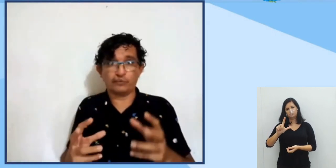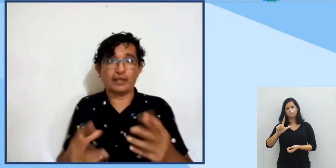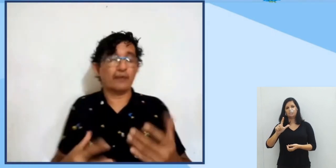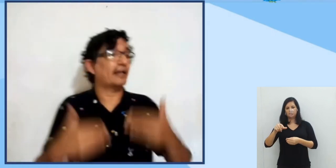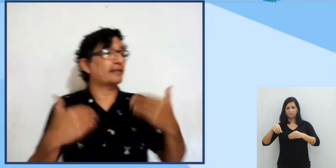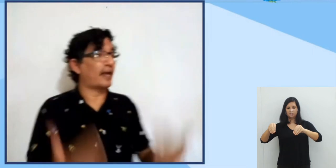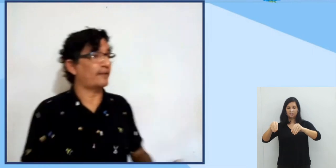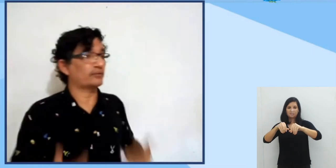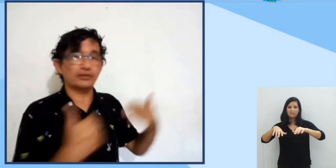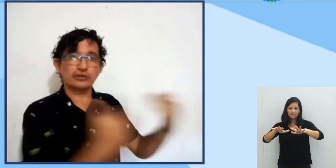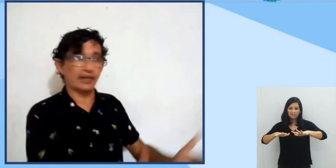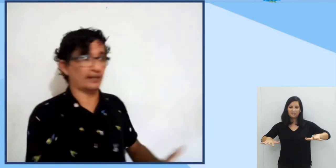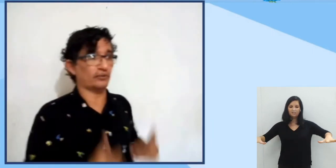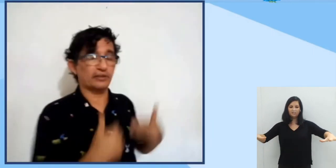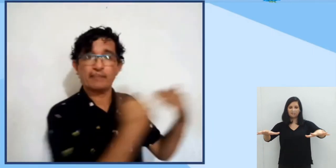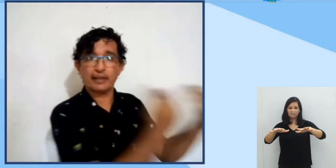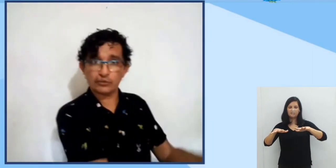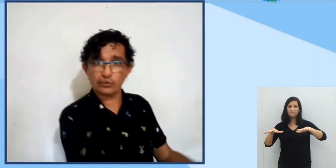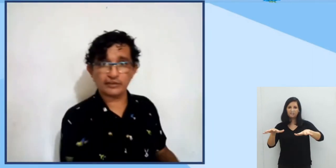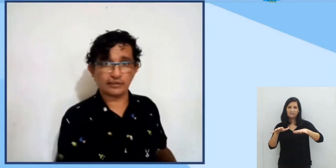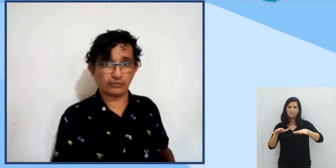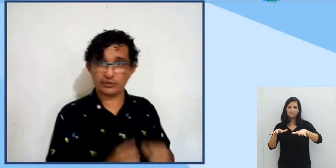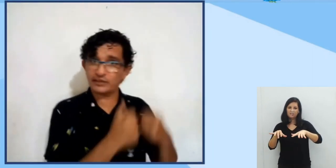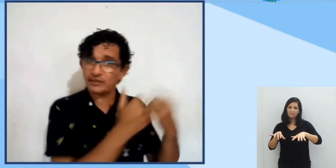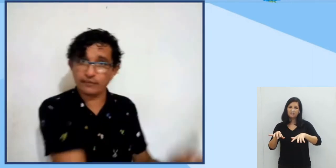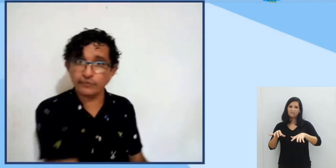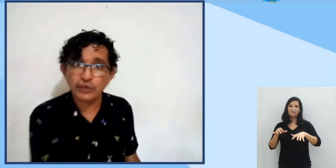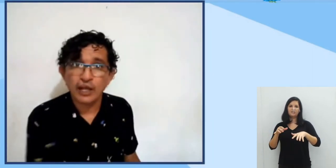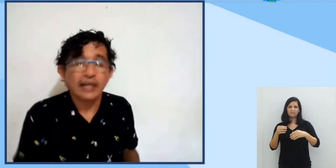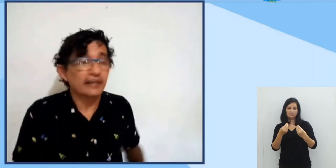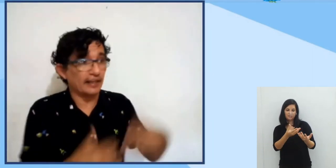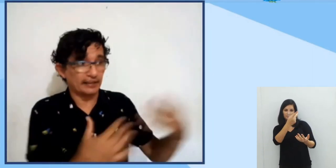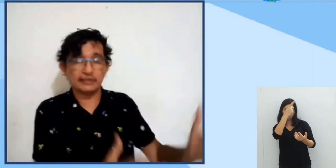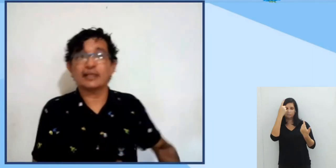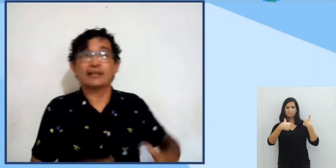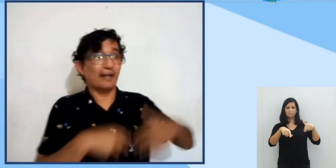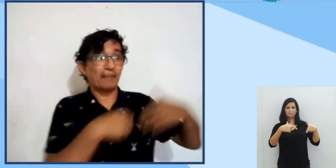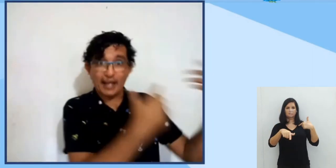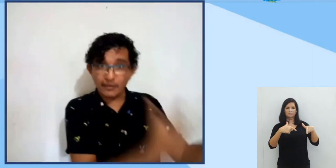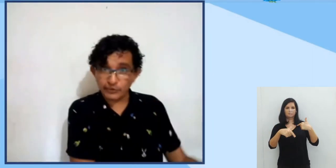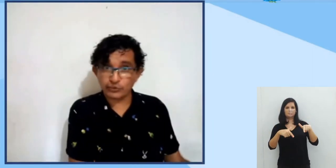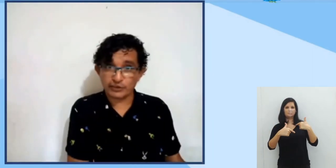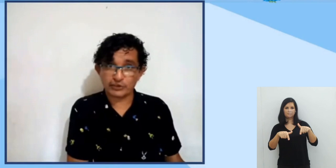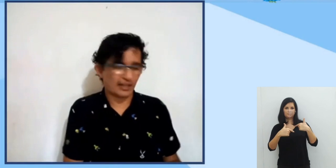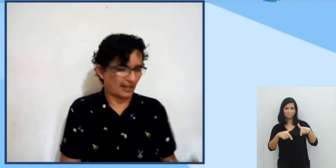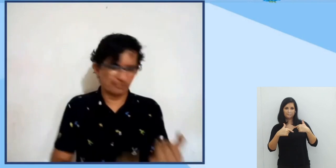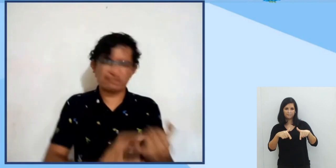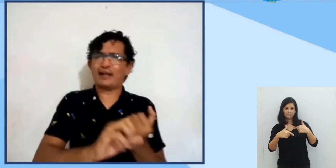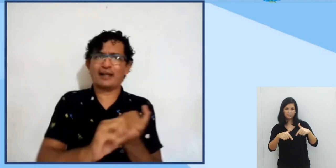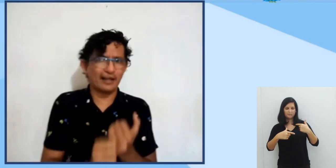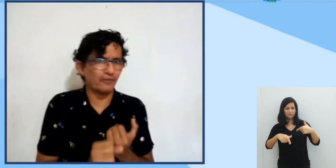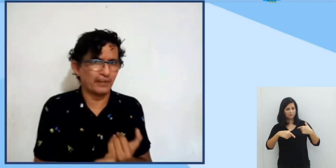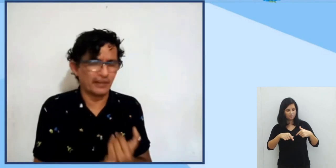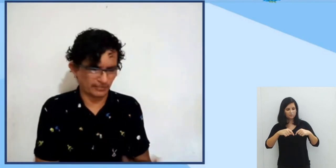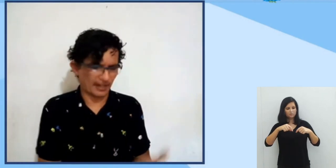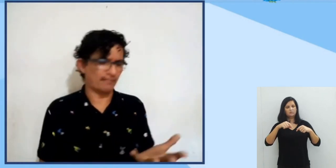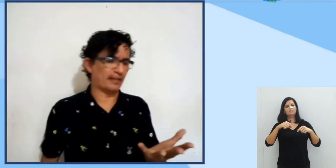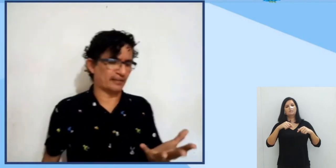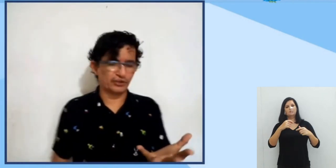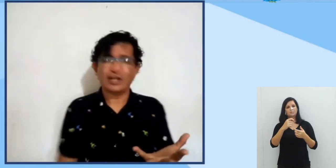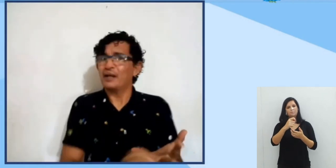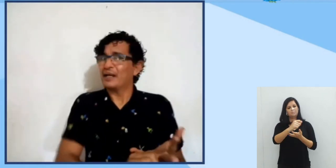o senhor feudal arrendava suas terras aos trabalhadores, aos seus servos, e esses trabalhavam suas terras, pagavam